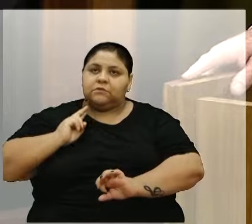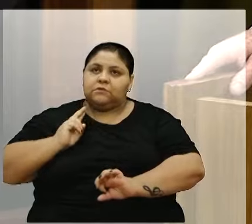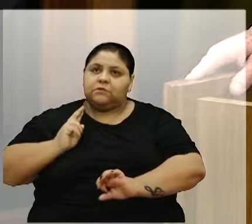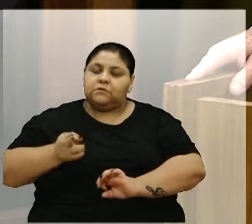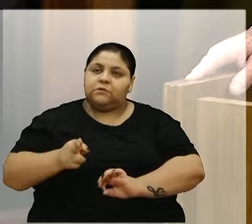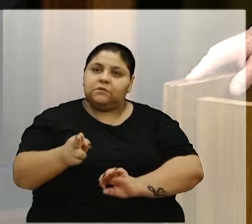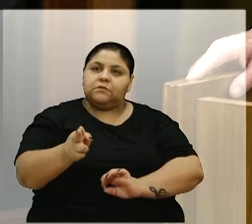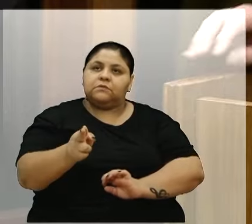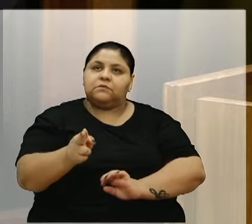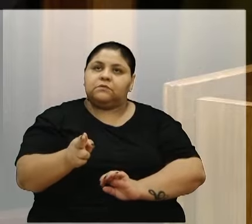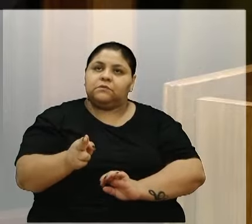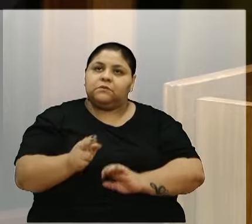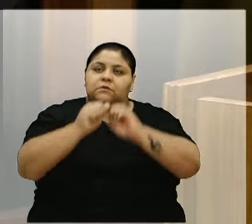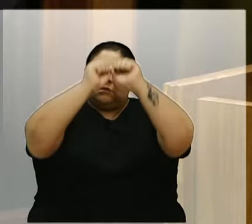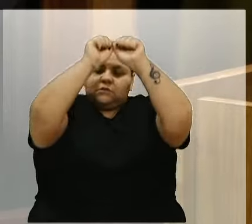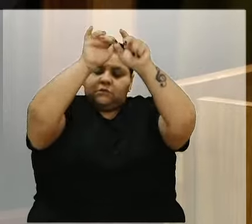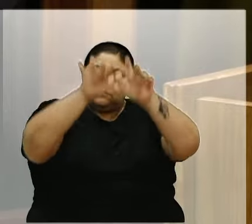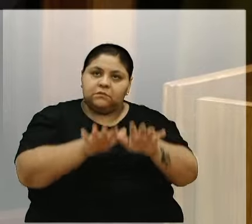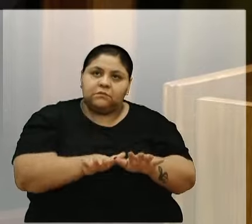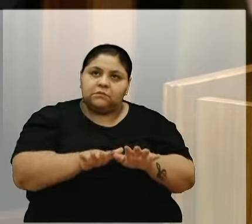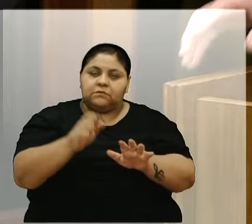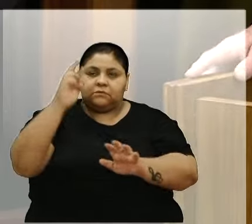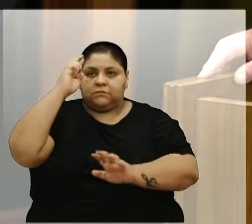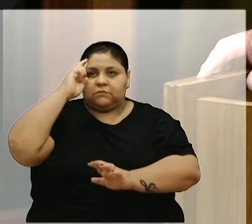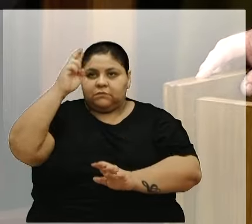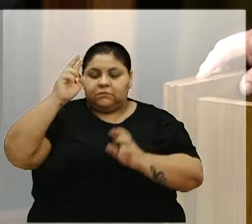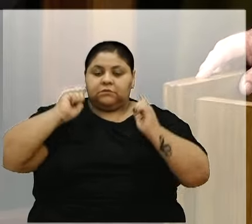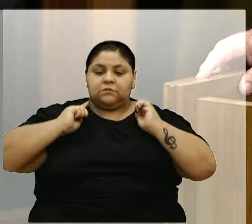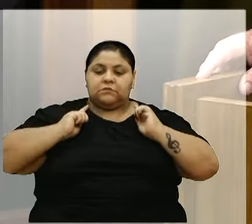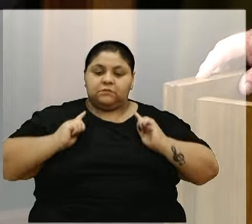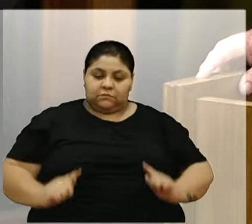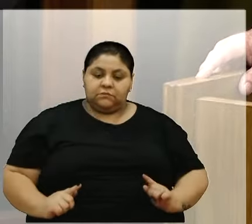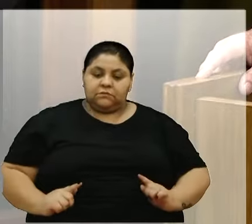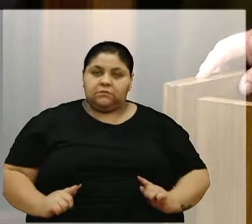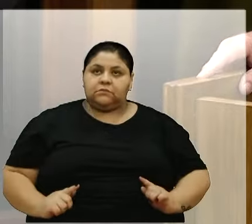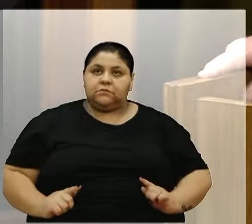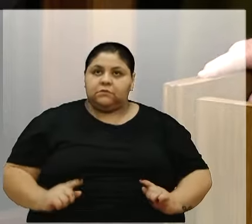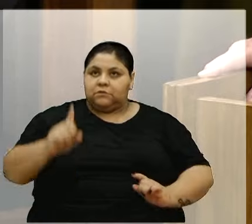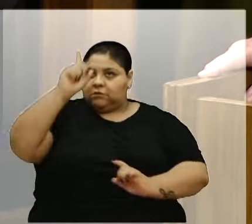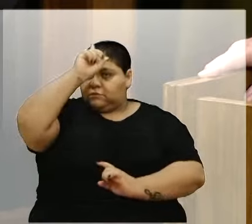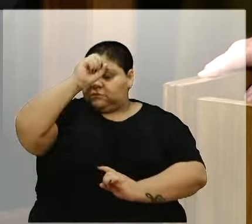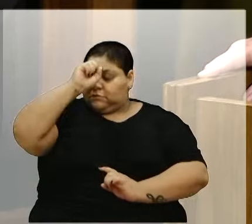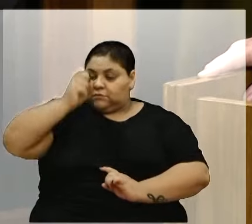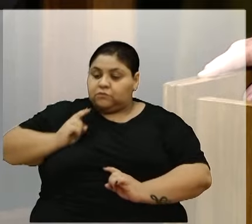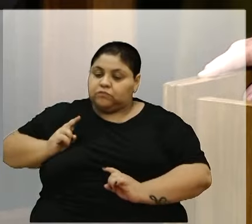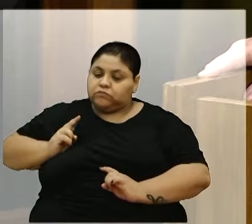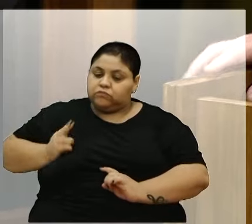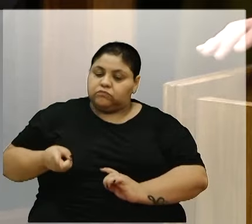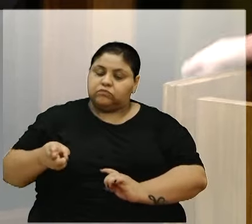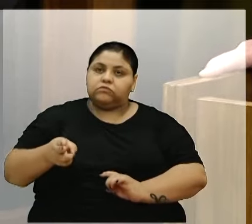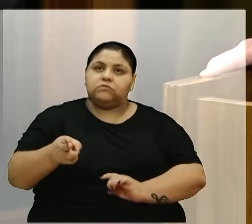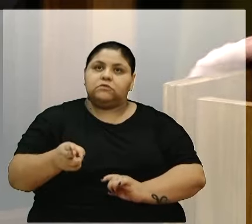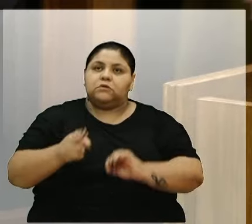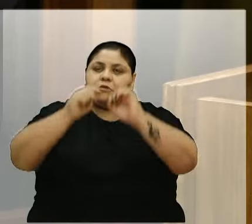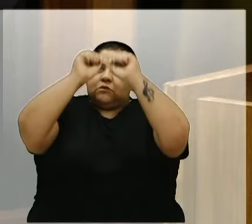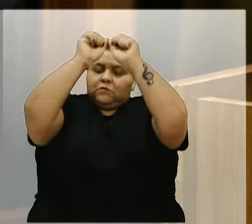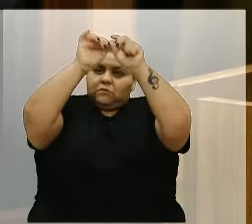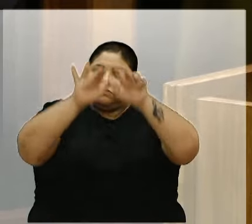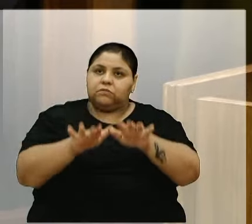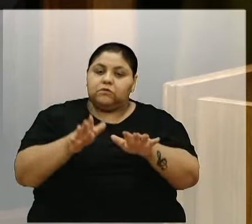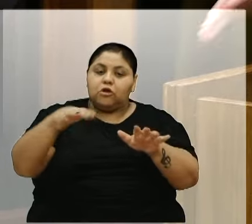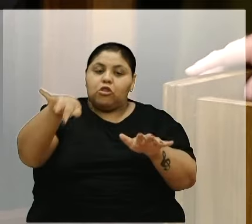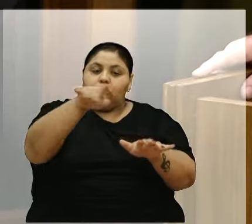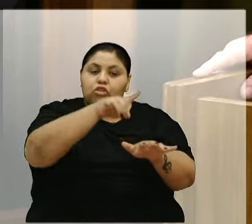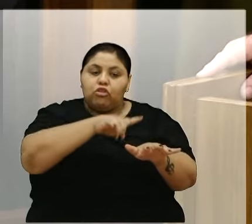continue abençoando os diretores, os gerentes do Círculo Operário e continue abençoando